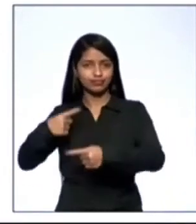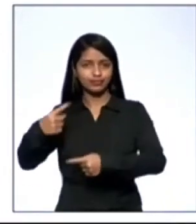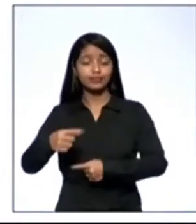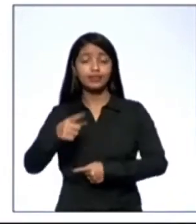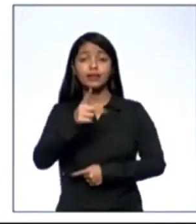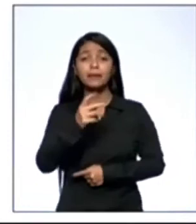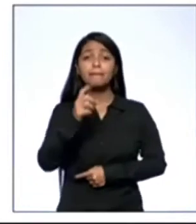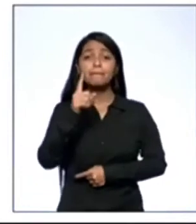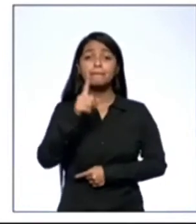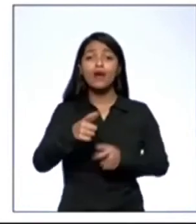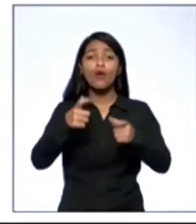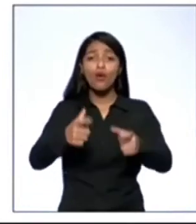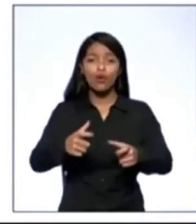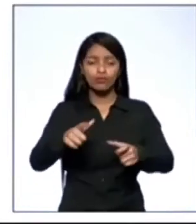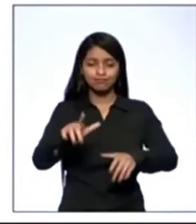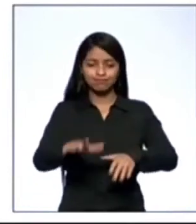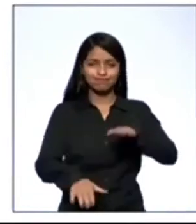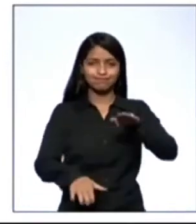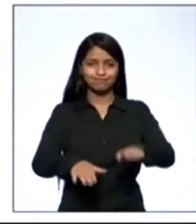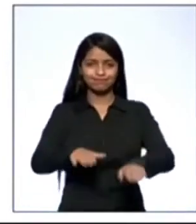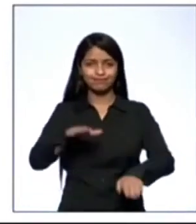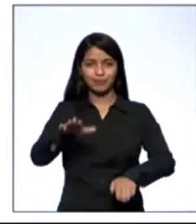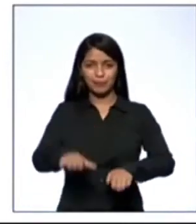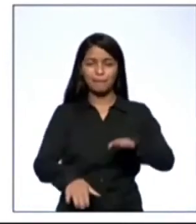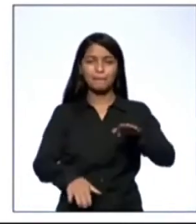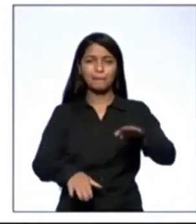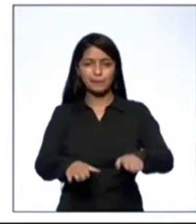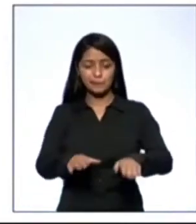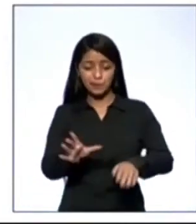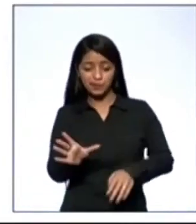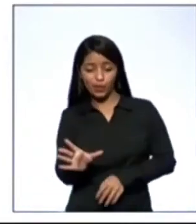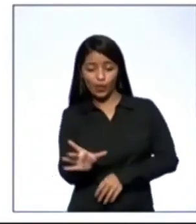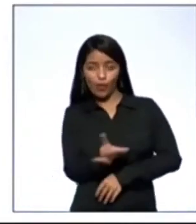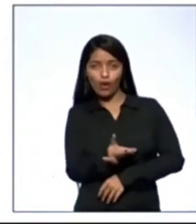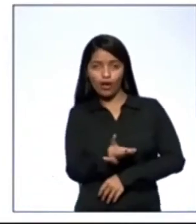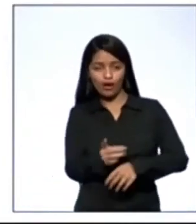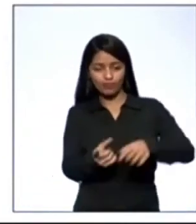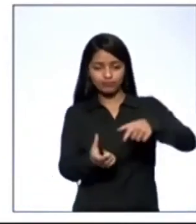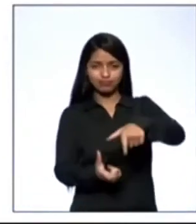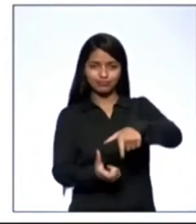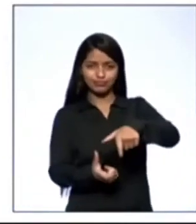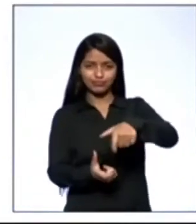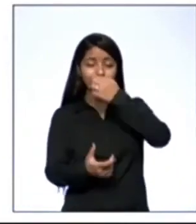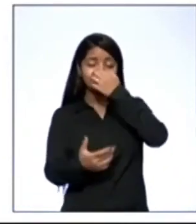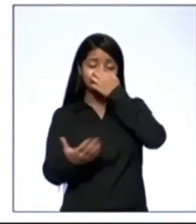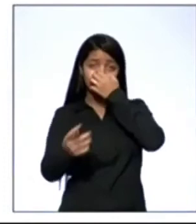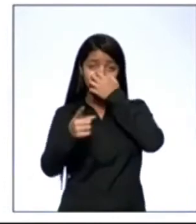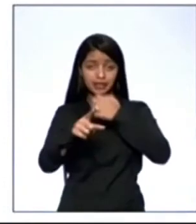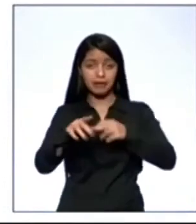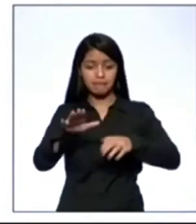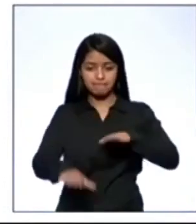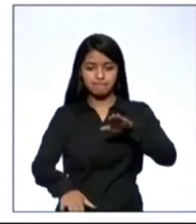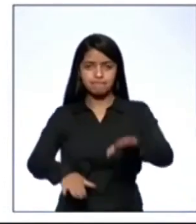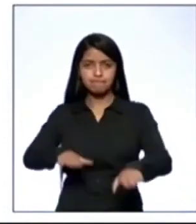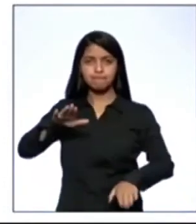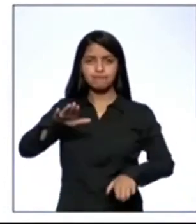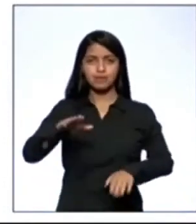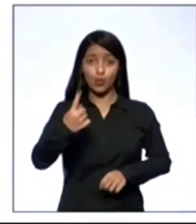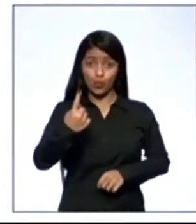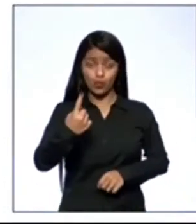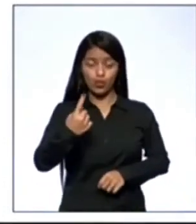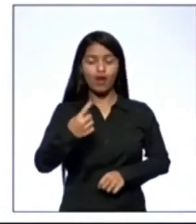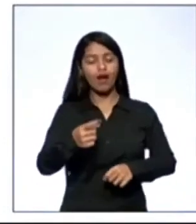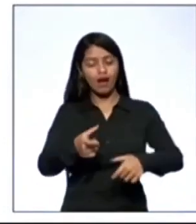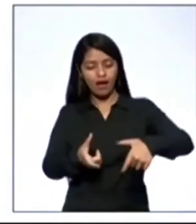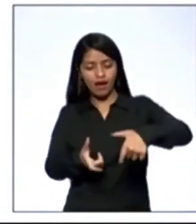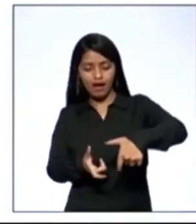O pedal está, por favor, soldado na coroa. Então, quando você dá uma volta no pedal, você dá uma volta,